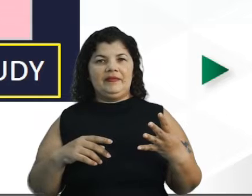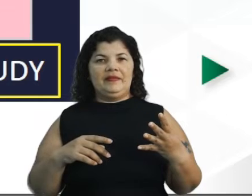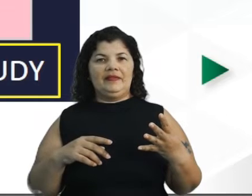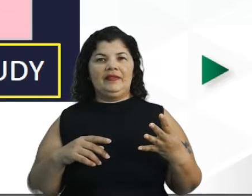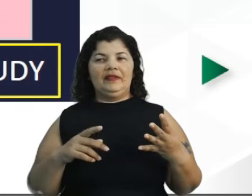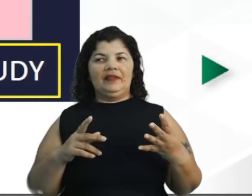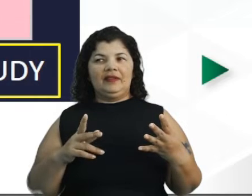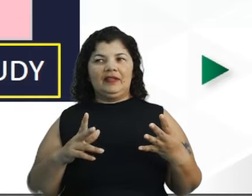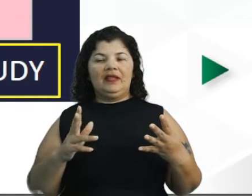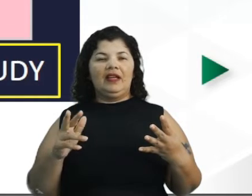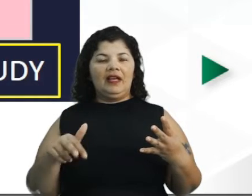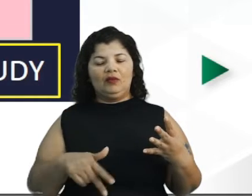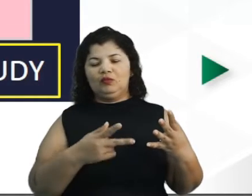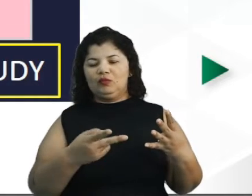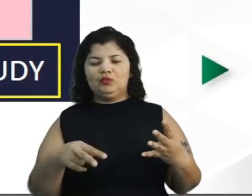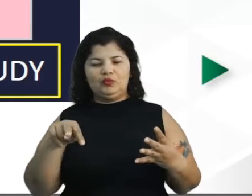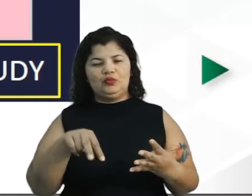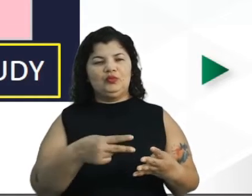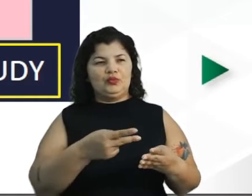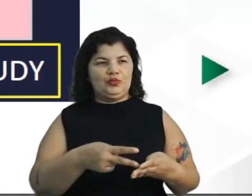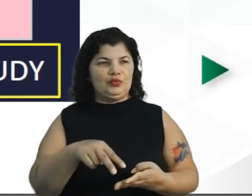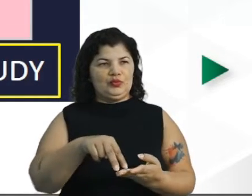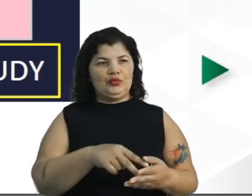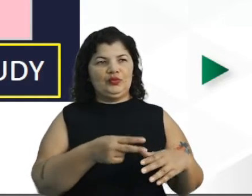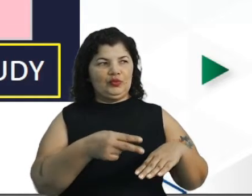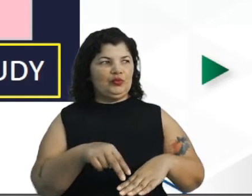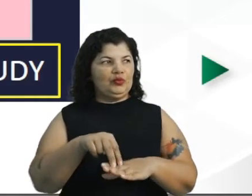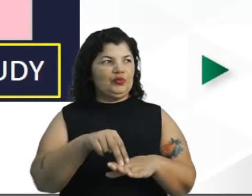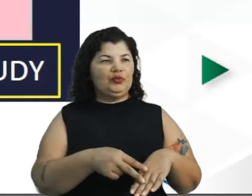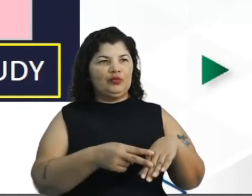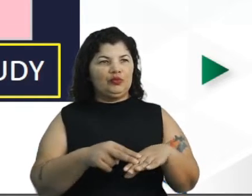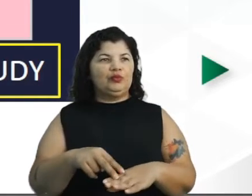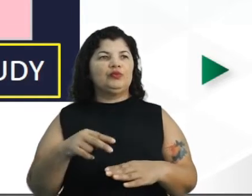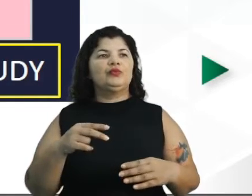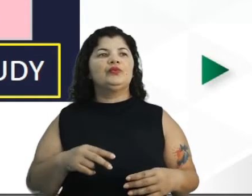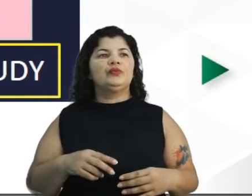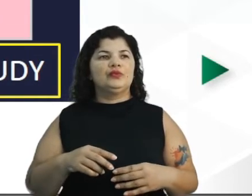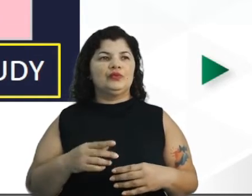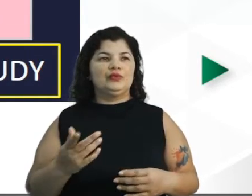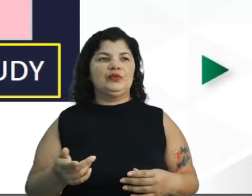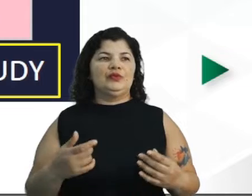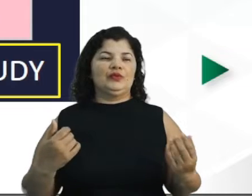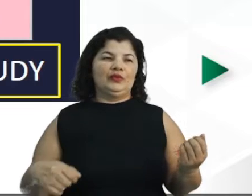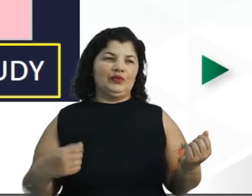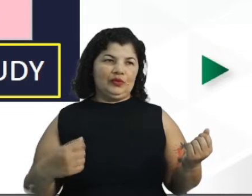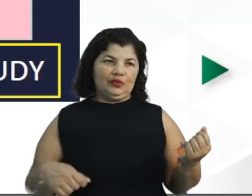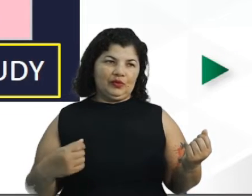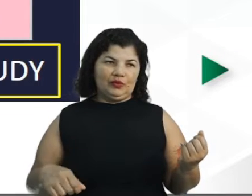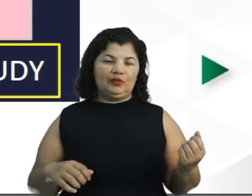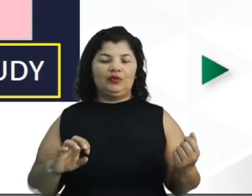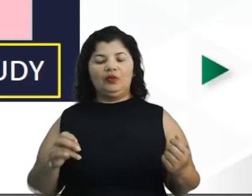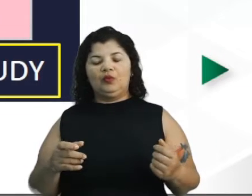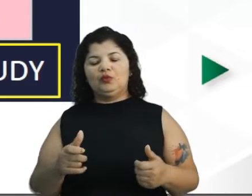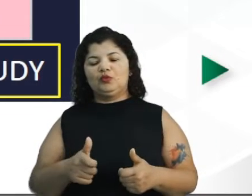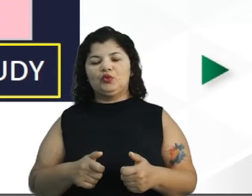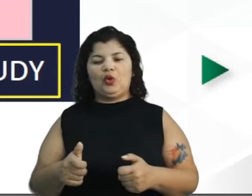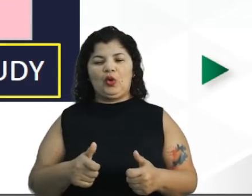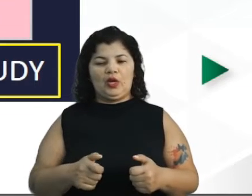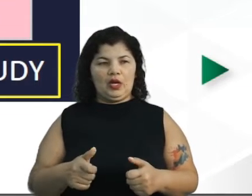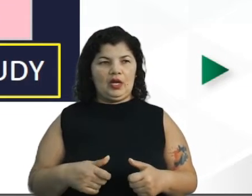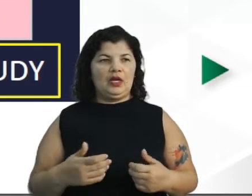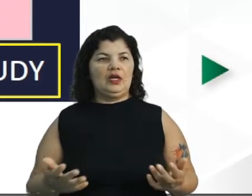é você patinar também, né? Number 5, play, você tocar ou jogar.